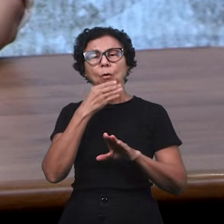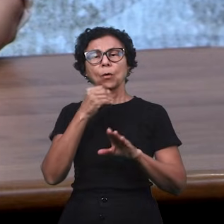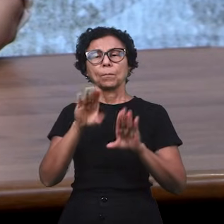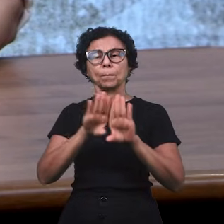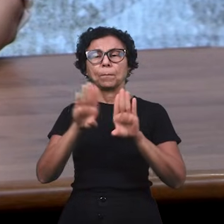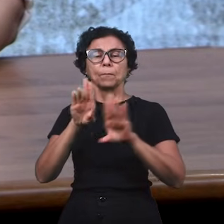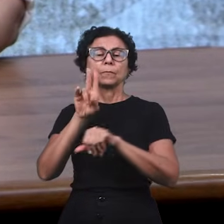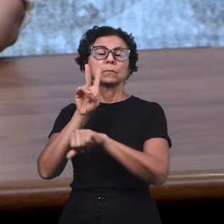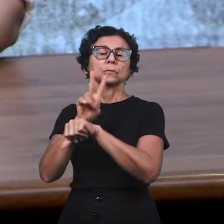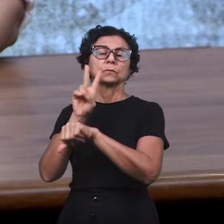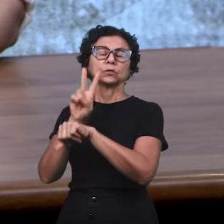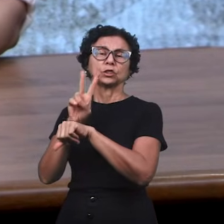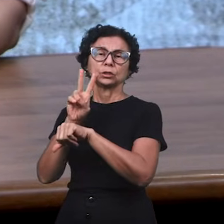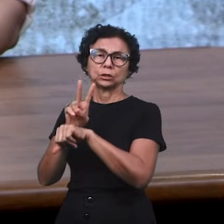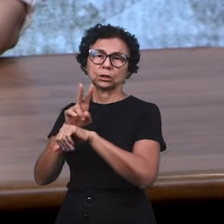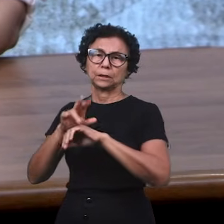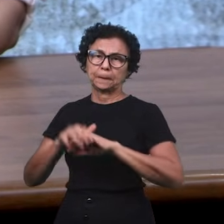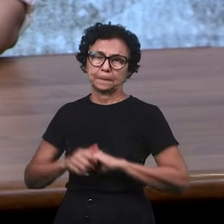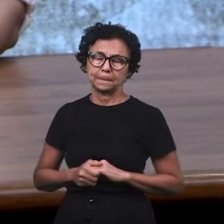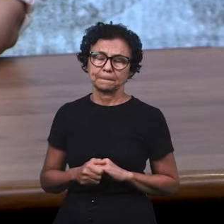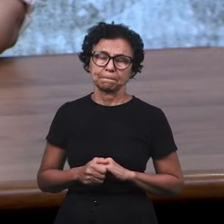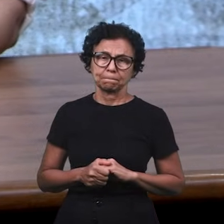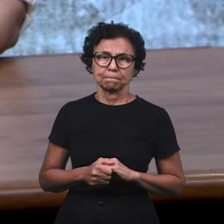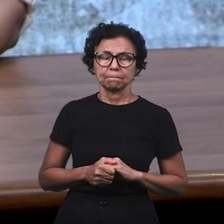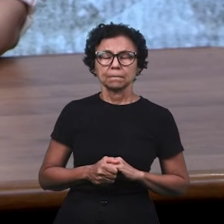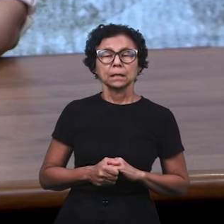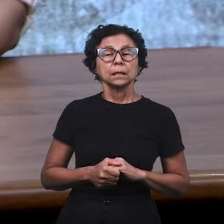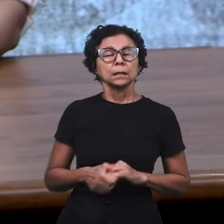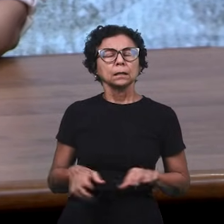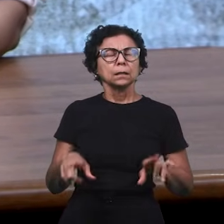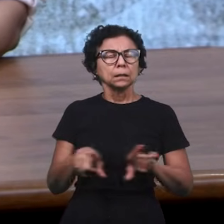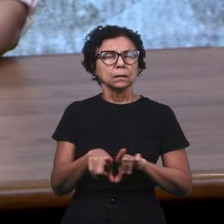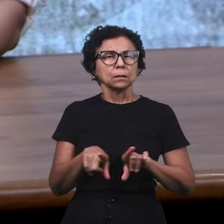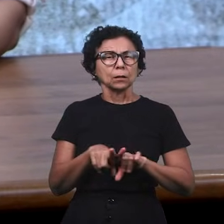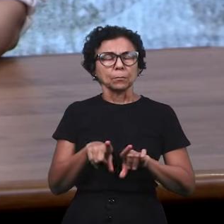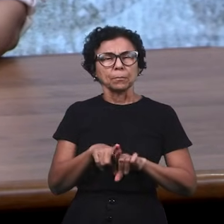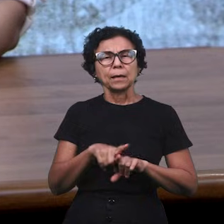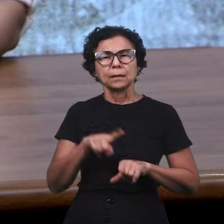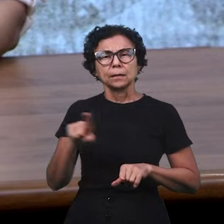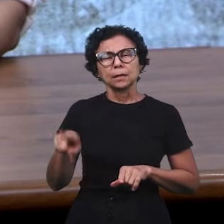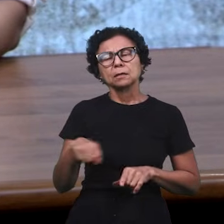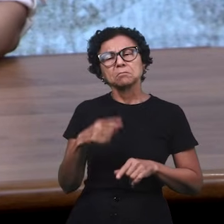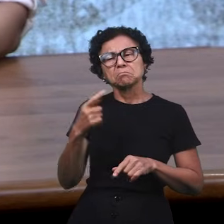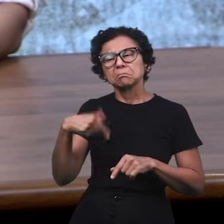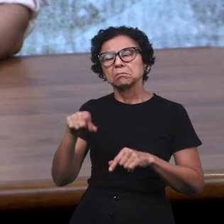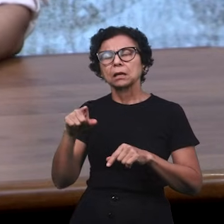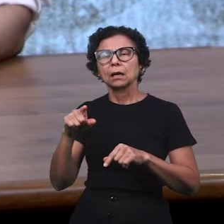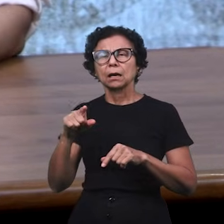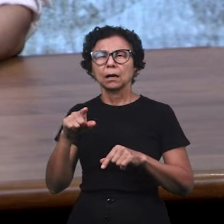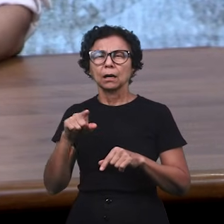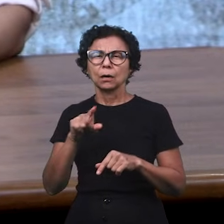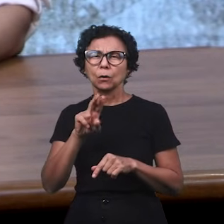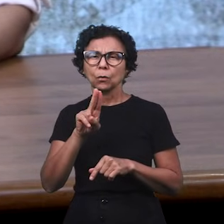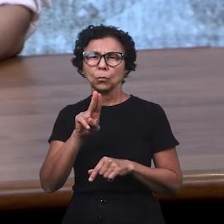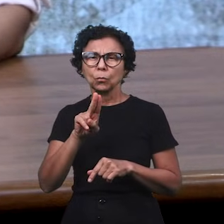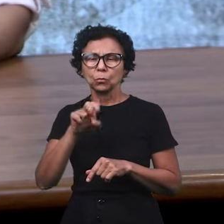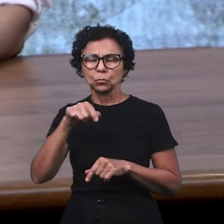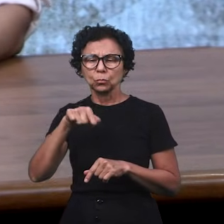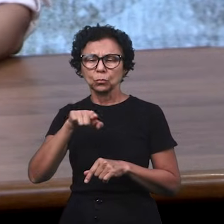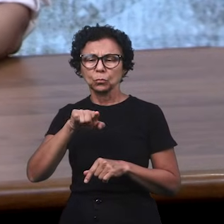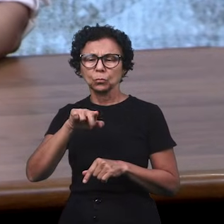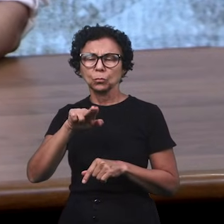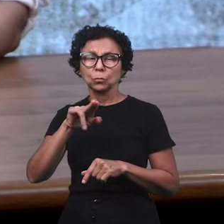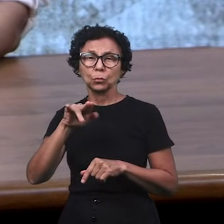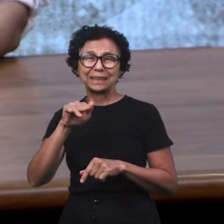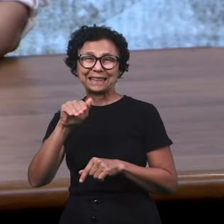que se tinha trazido à casa do Senhor, Ilquias, o sacerdote, achou o